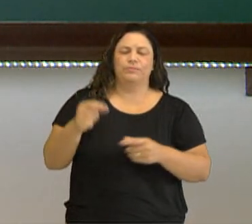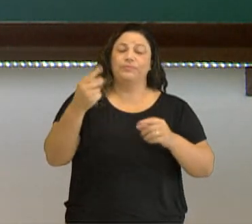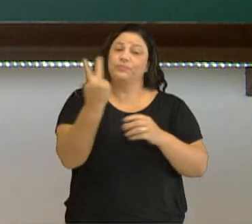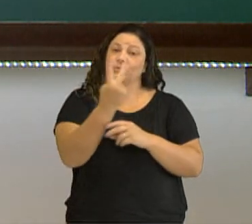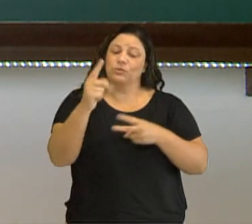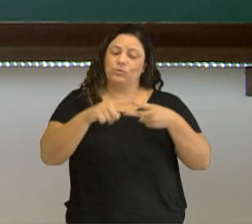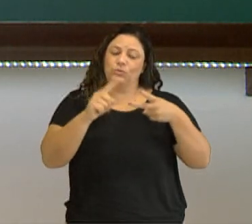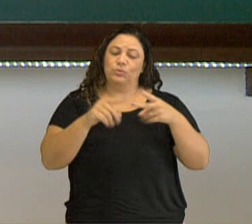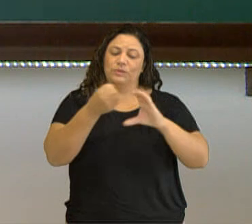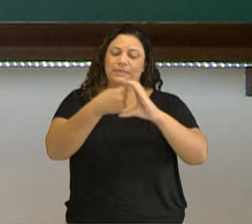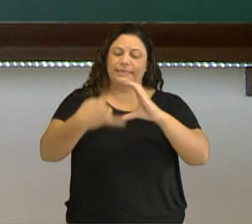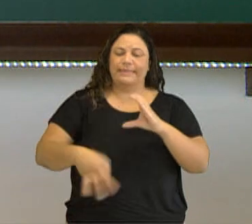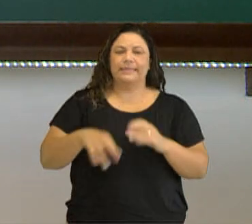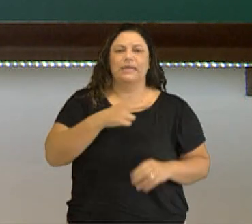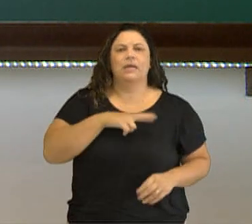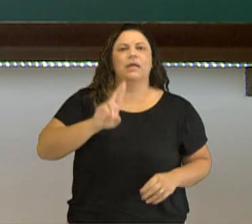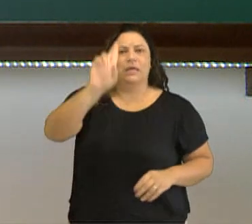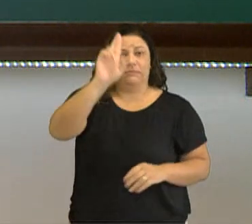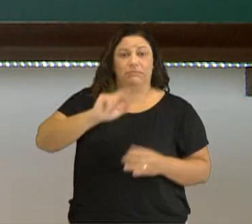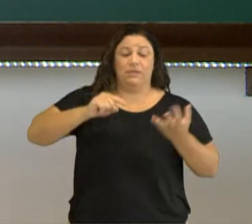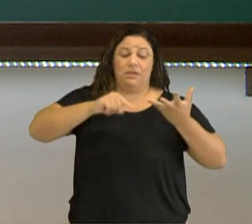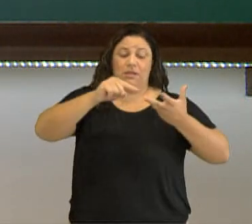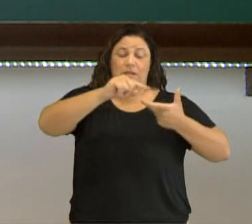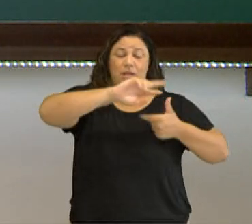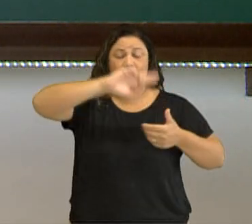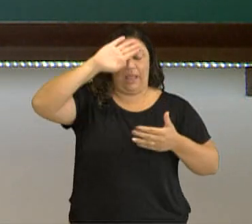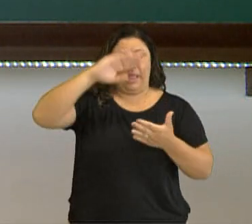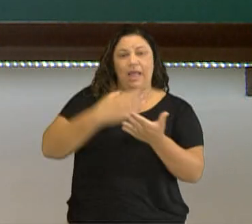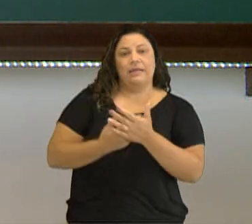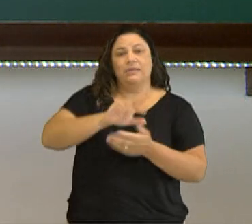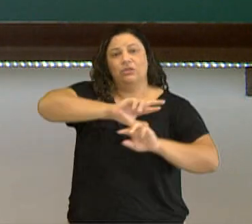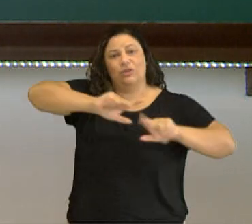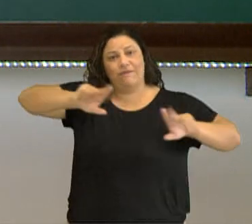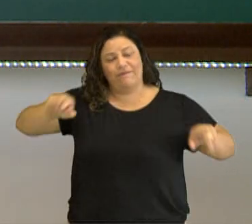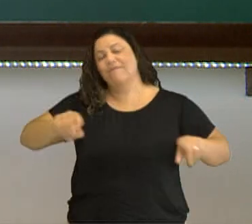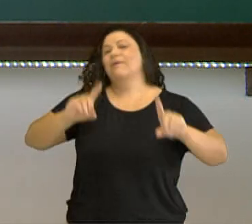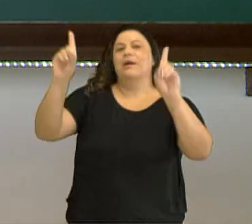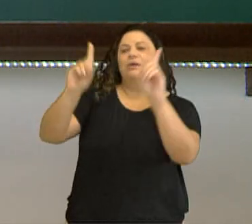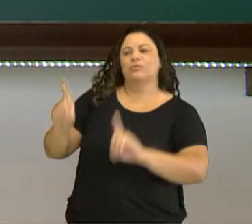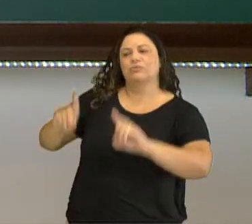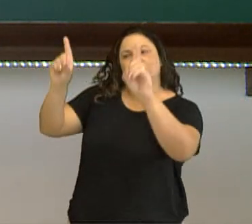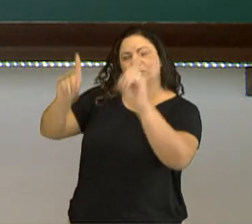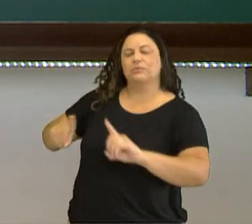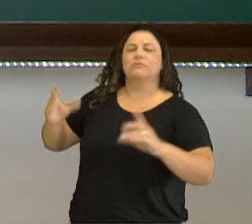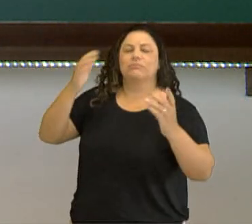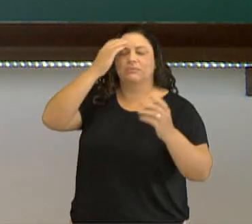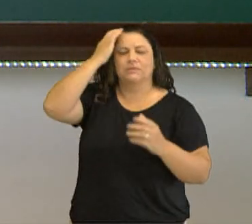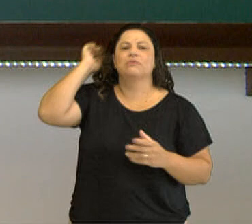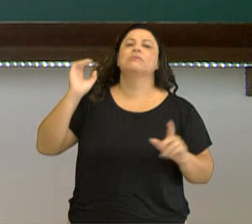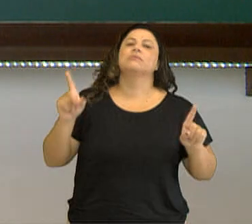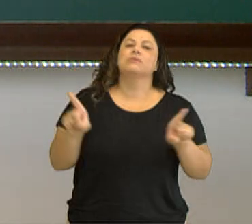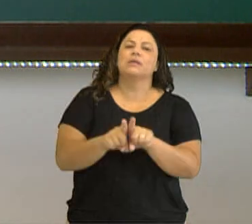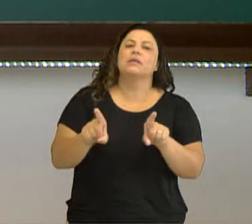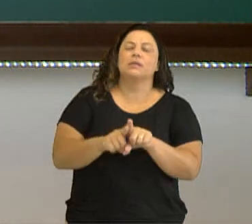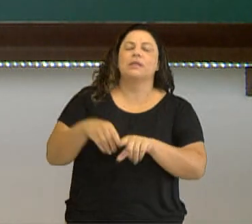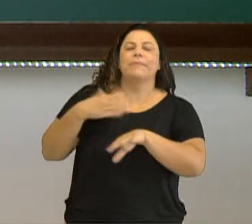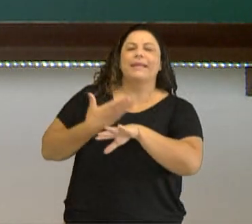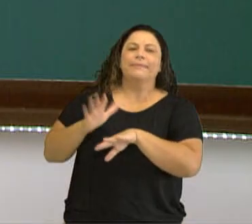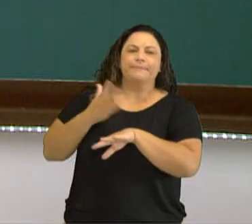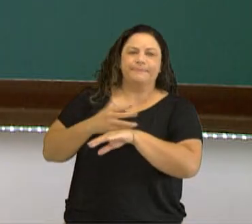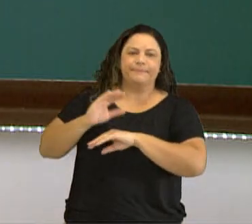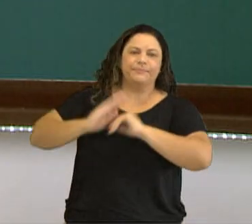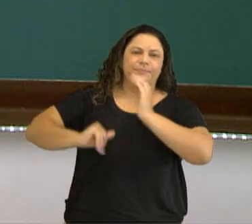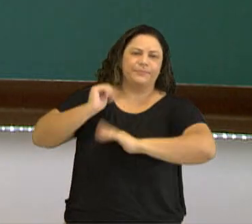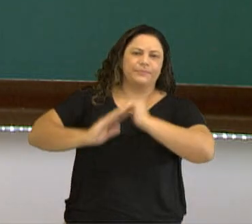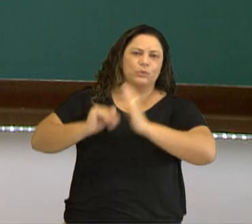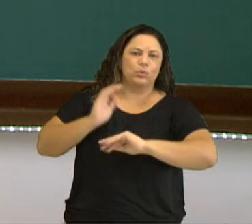da religiosidade, eles eram politeístas, isso significa que eles cultuavam vários deuses e praticavam a agricultura, né? Já